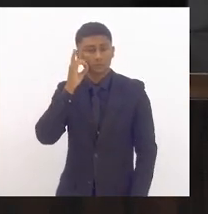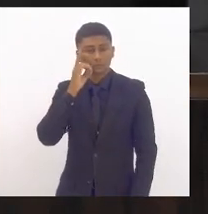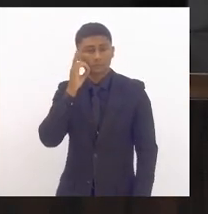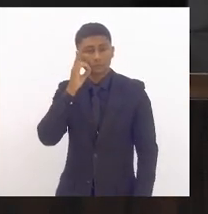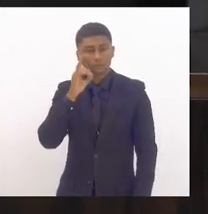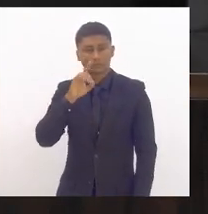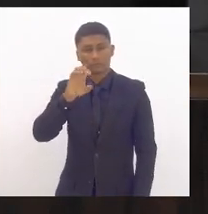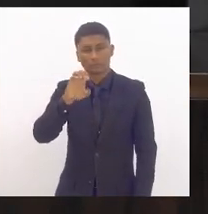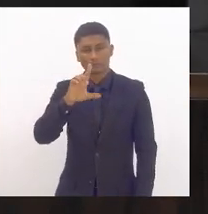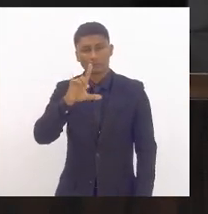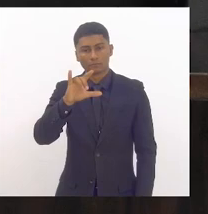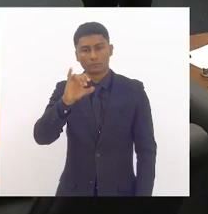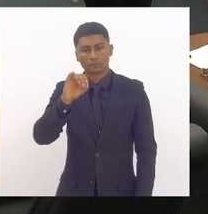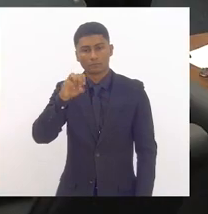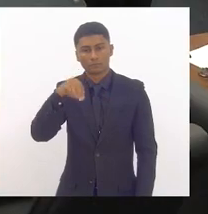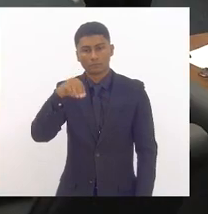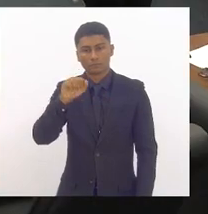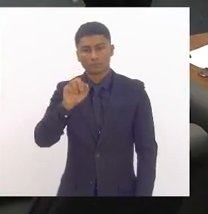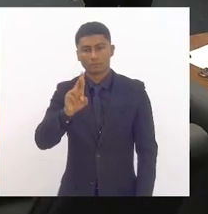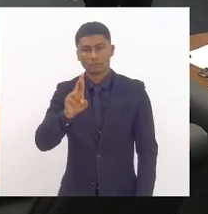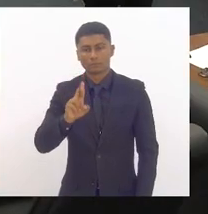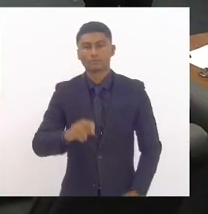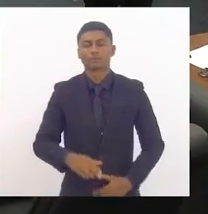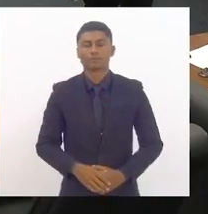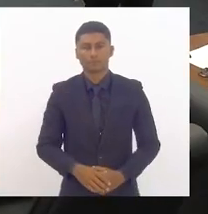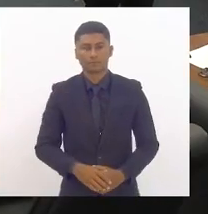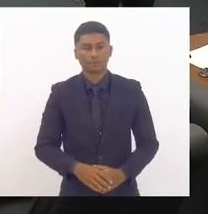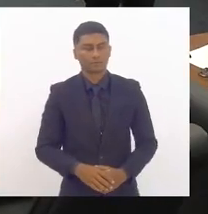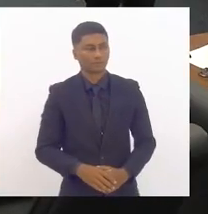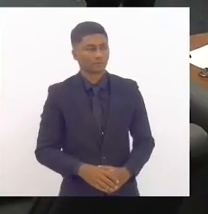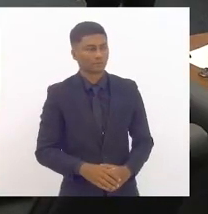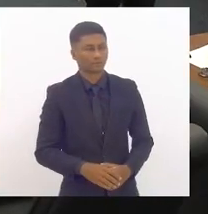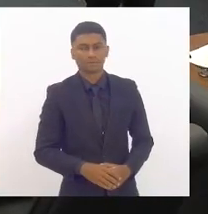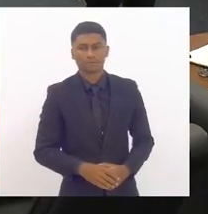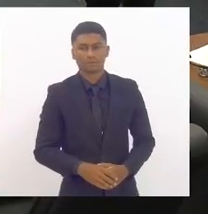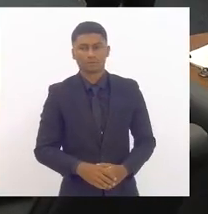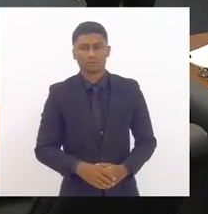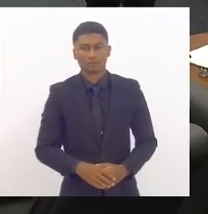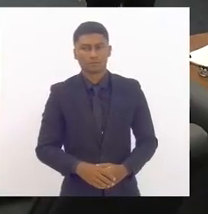deputado Eliomar Coelho. Presidente, pela...